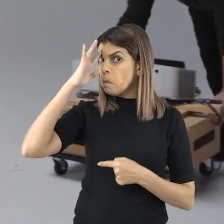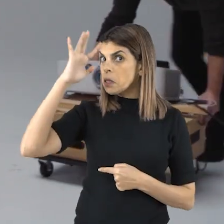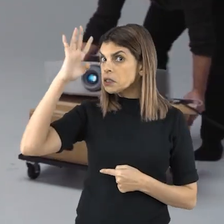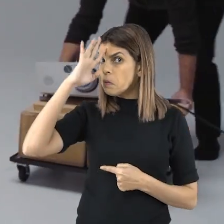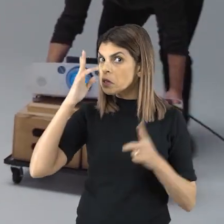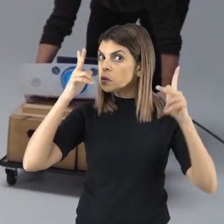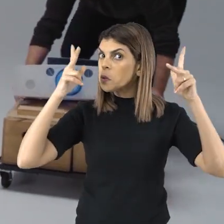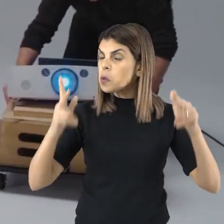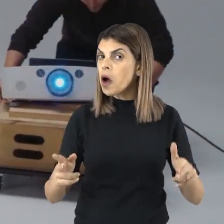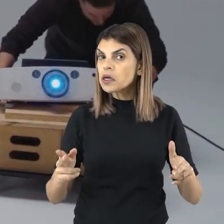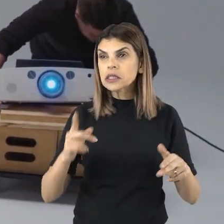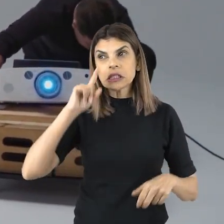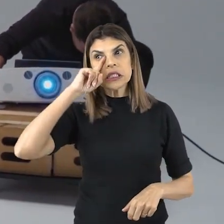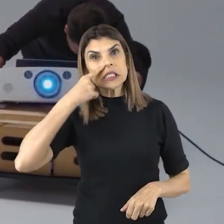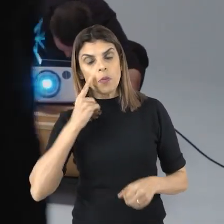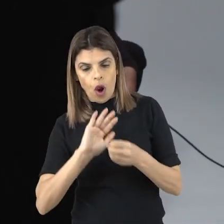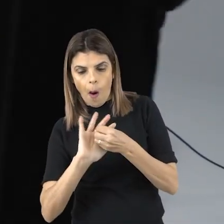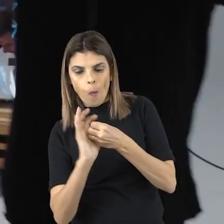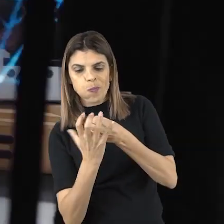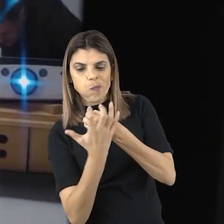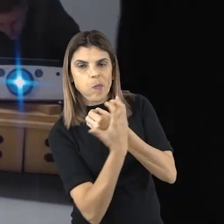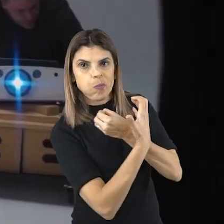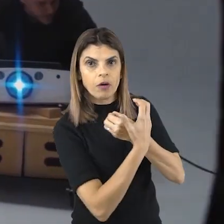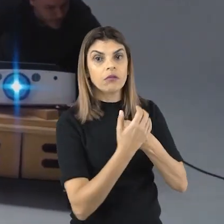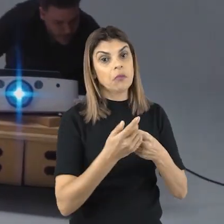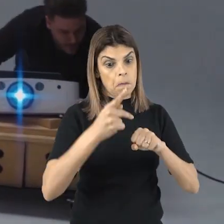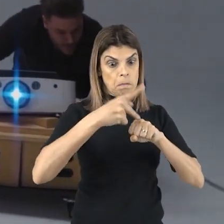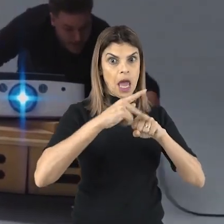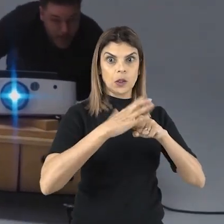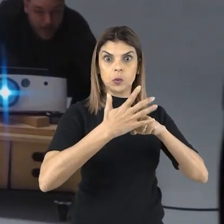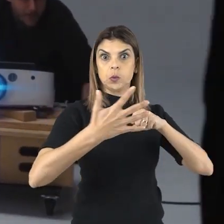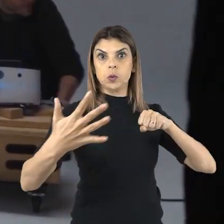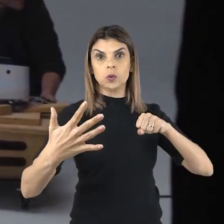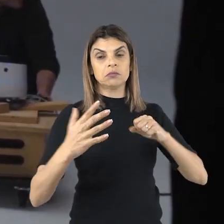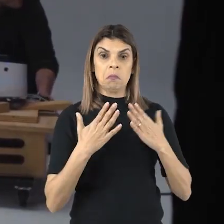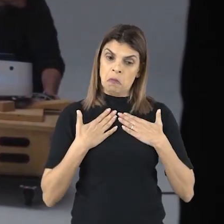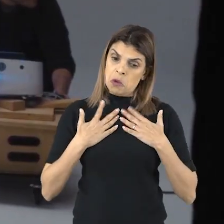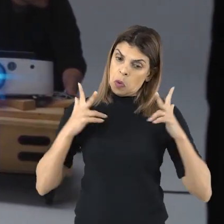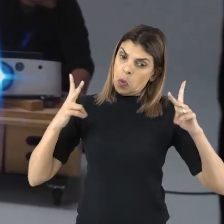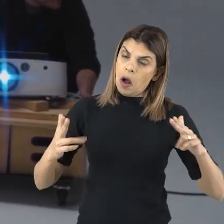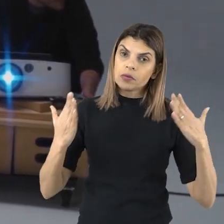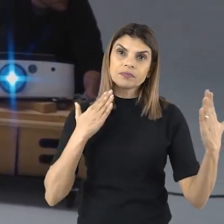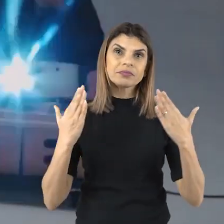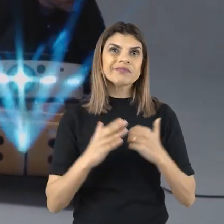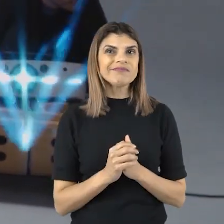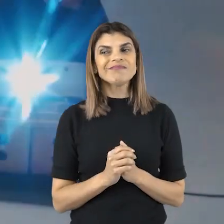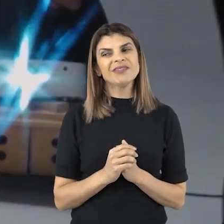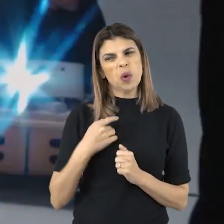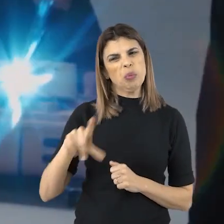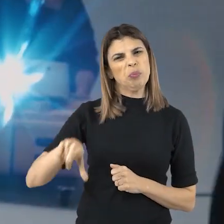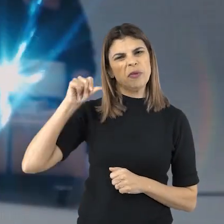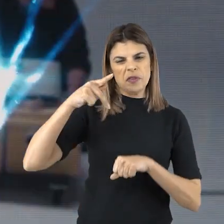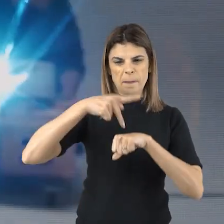analogias iguais, cebolas, diamantes, dão no mesmo pra mim. Tá bom. Tá, eu